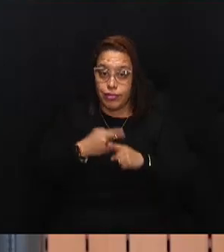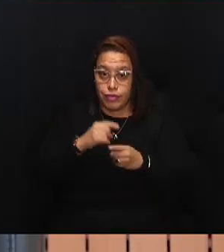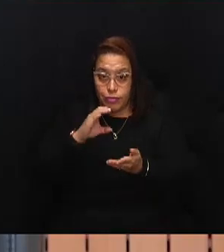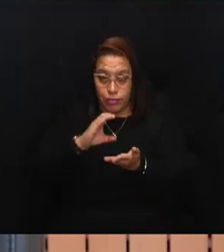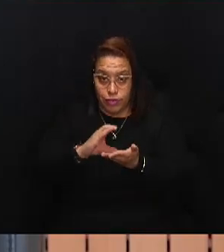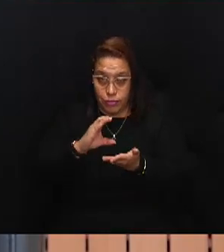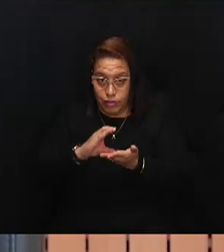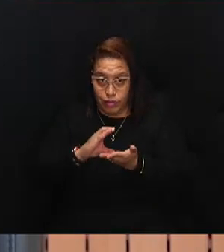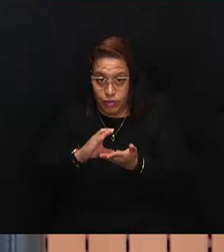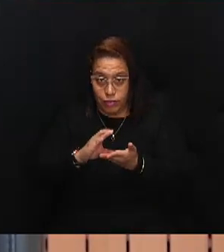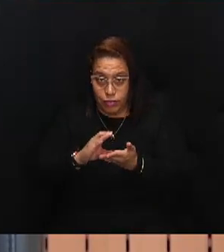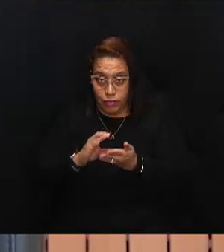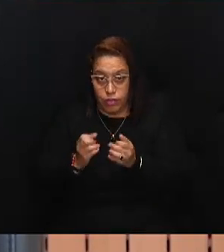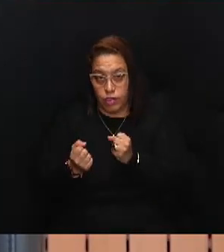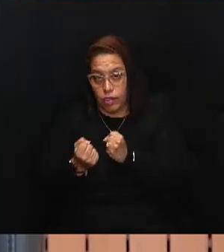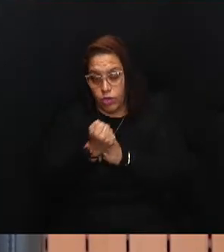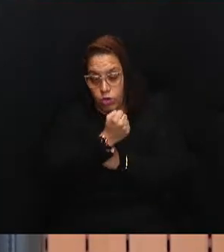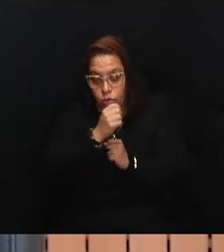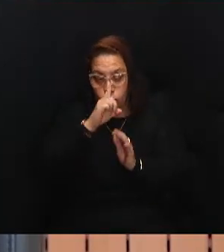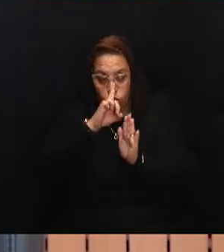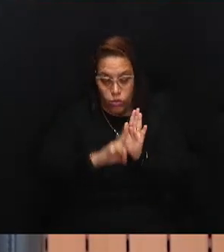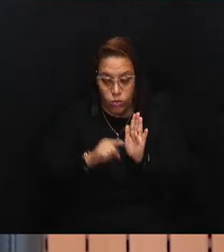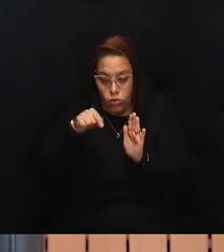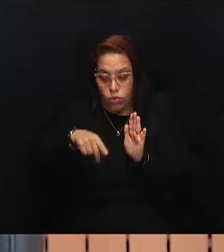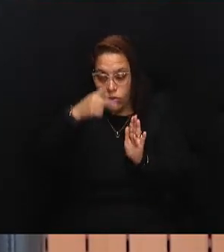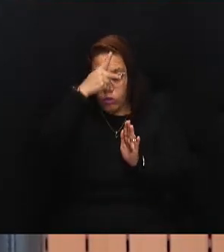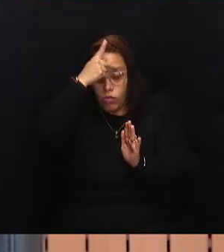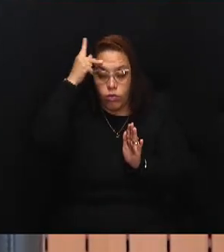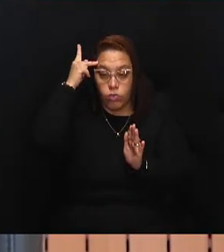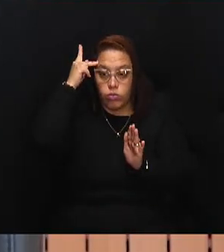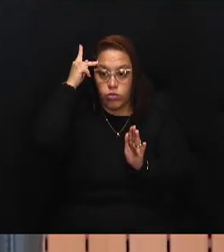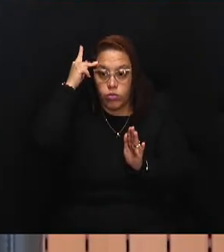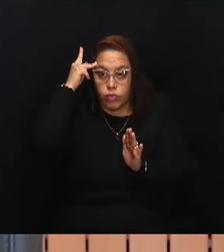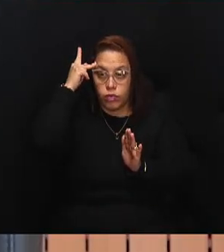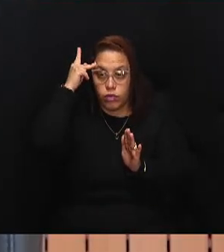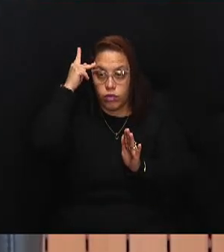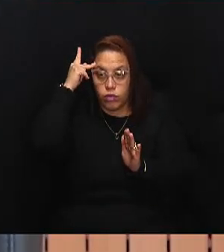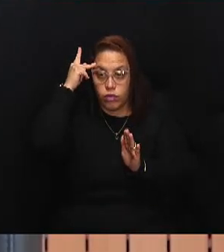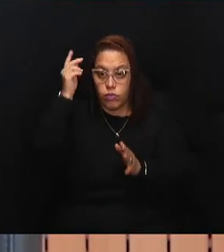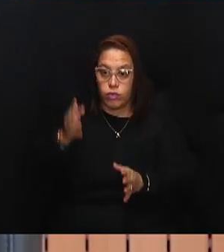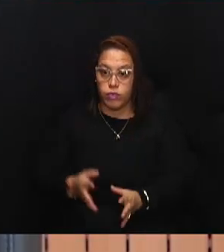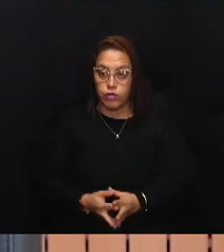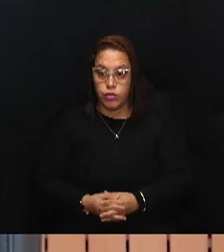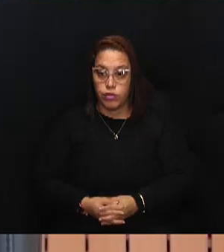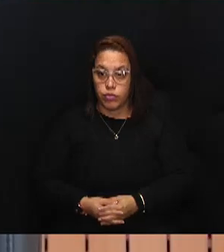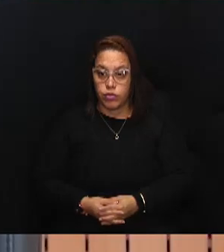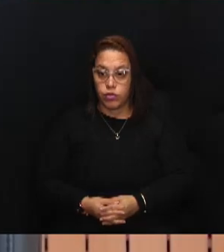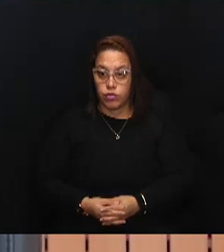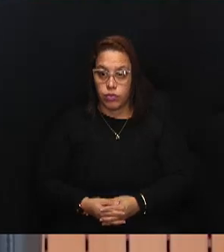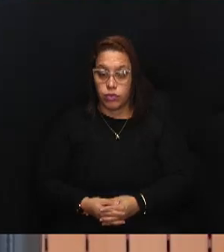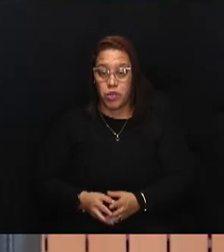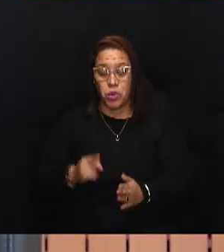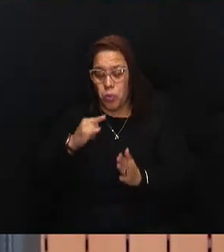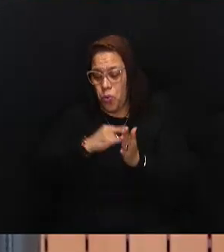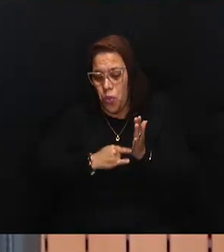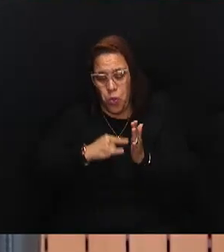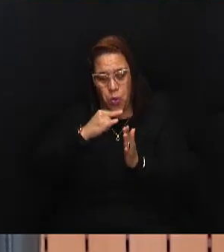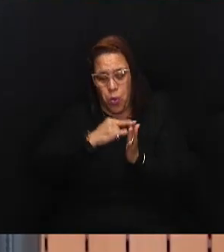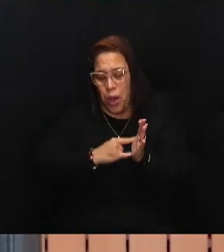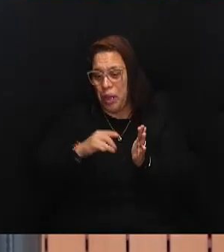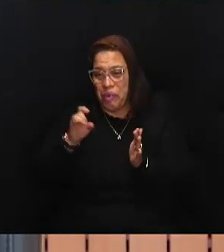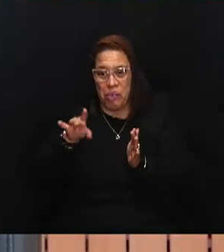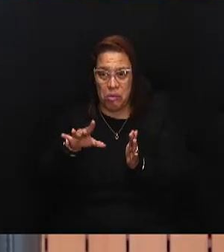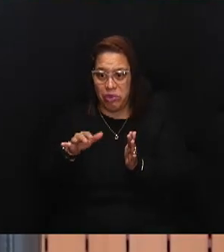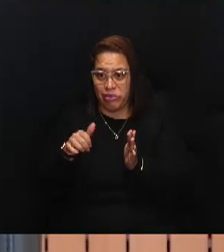ali para que resguarde aqueles direitos daquela pessoa, né? Então, aí não era apenas burocrático, havia